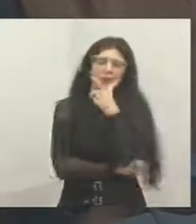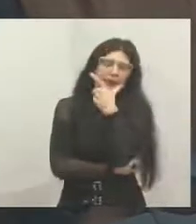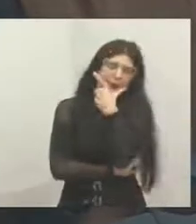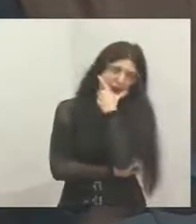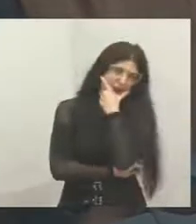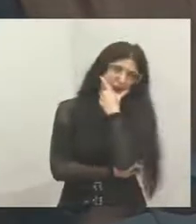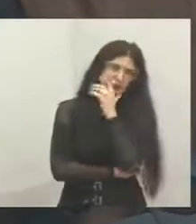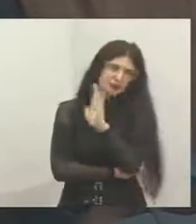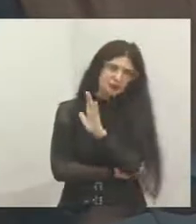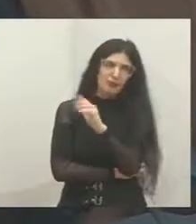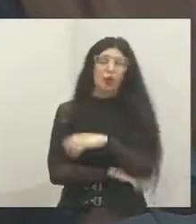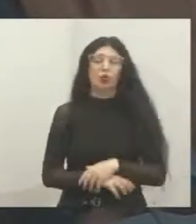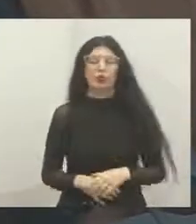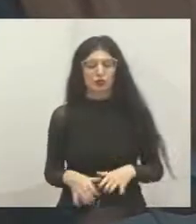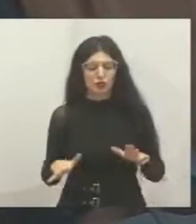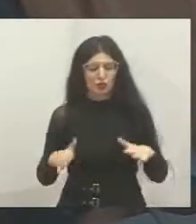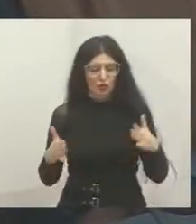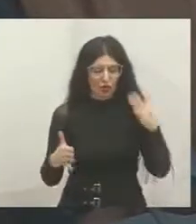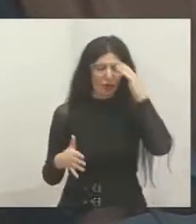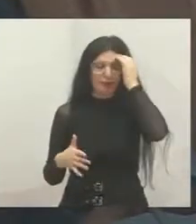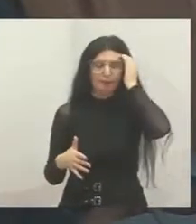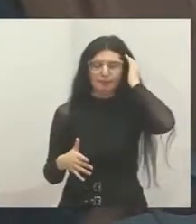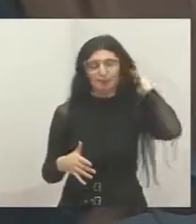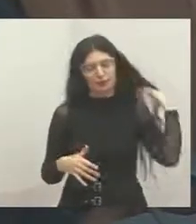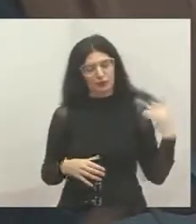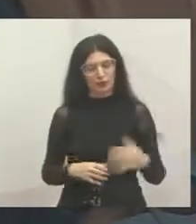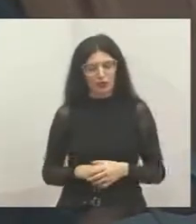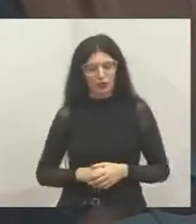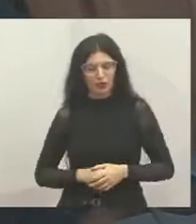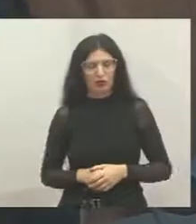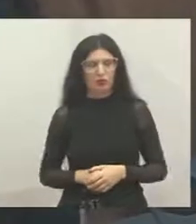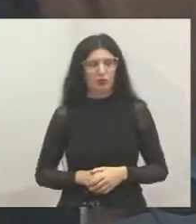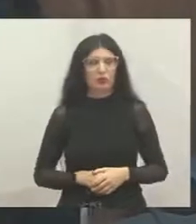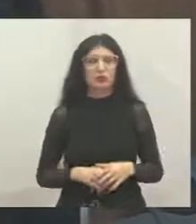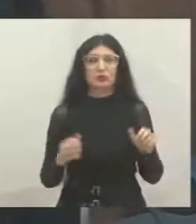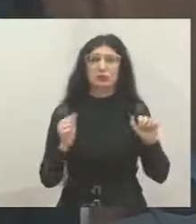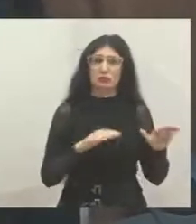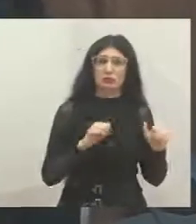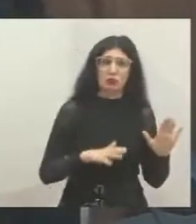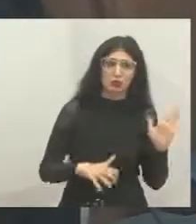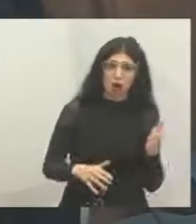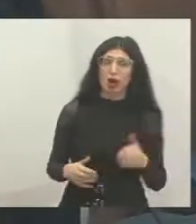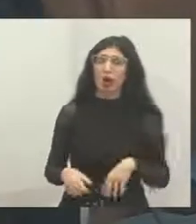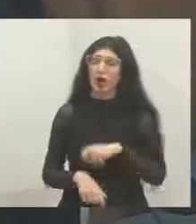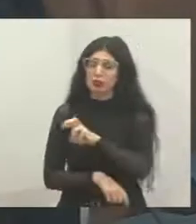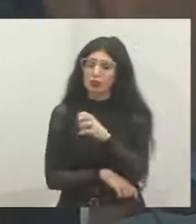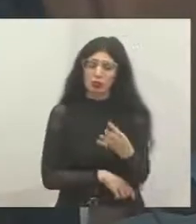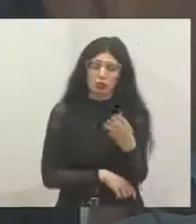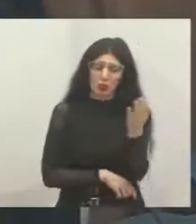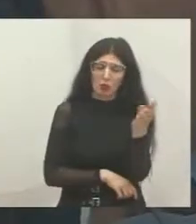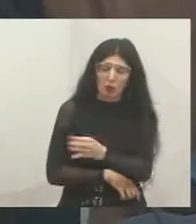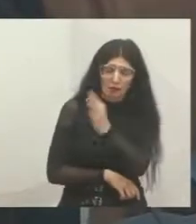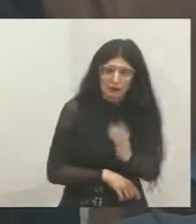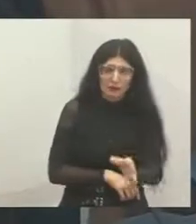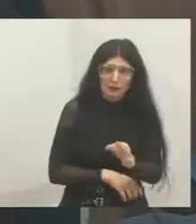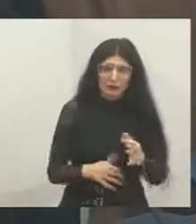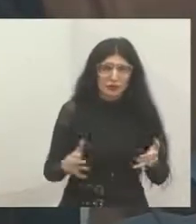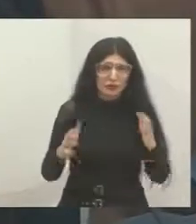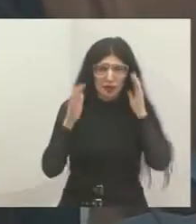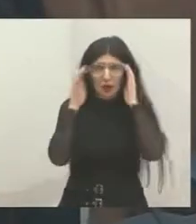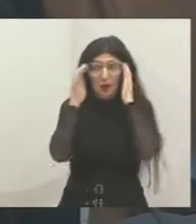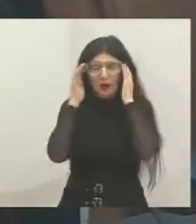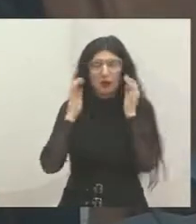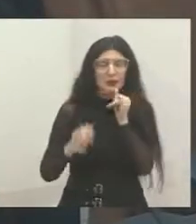estamos na metade do ano e tem orçamento que já chegou no 64,54, que nem, por exemplo, na questão